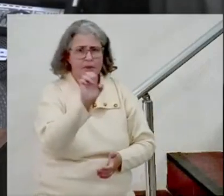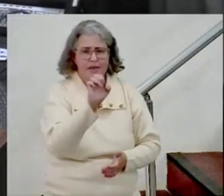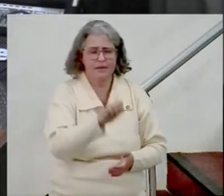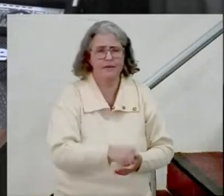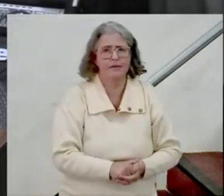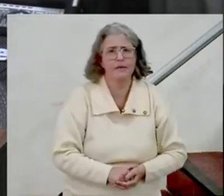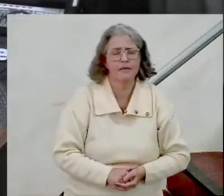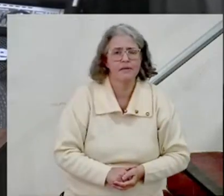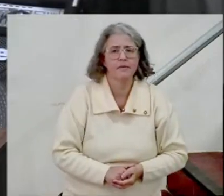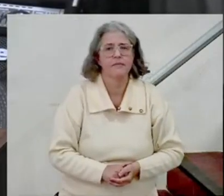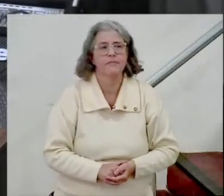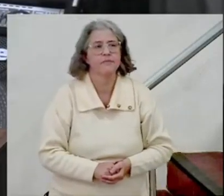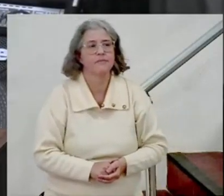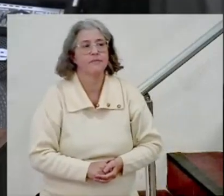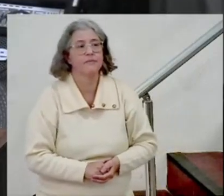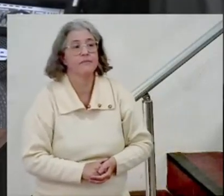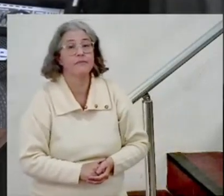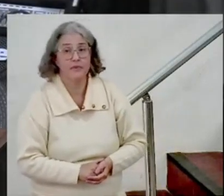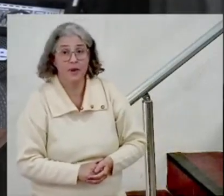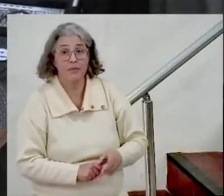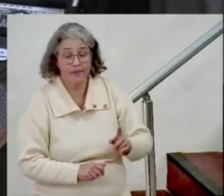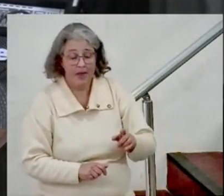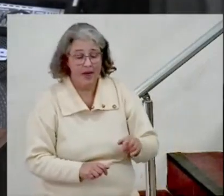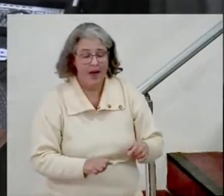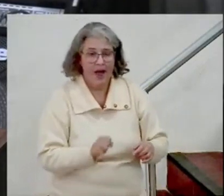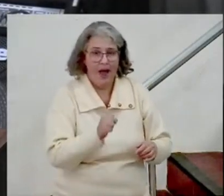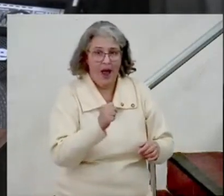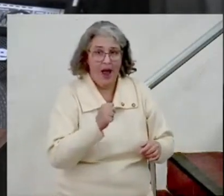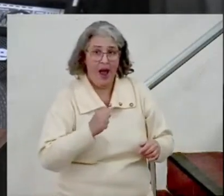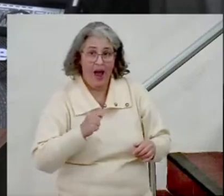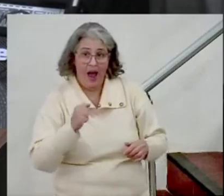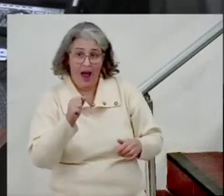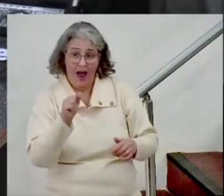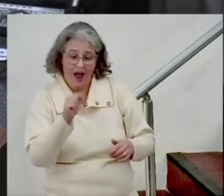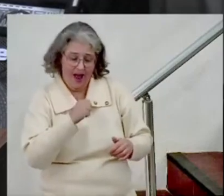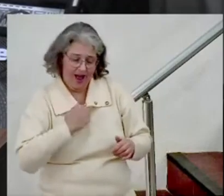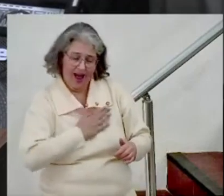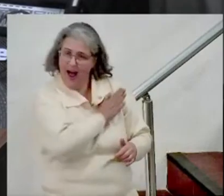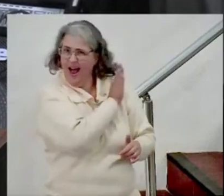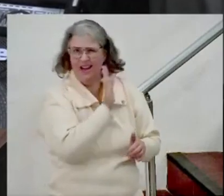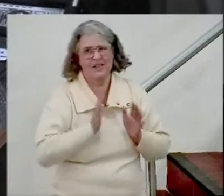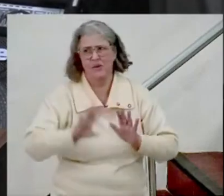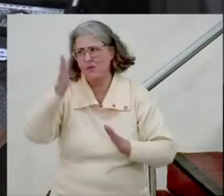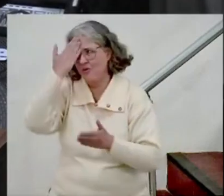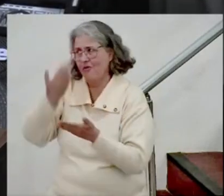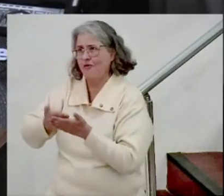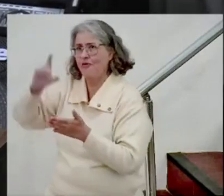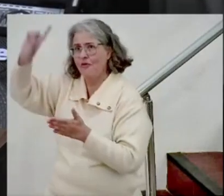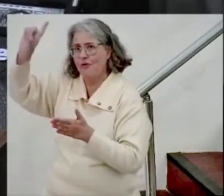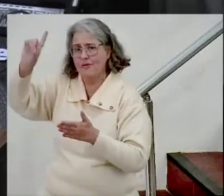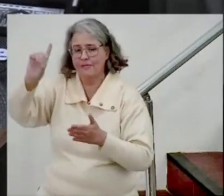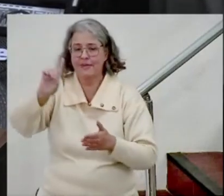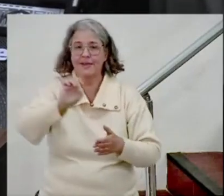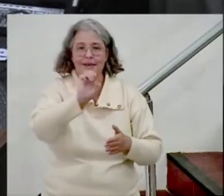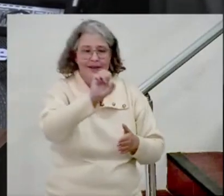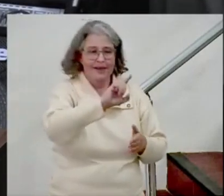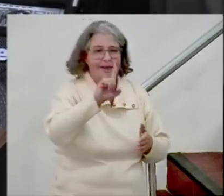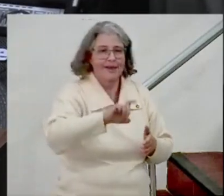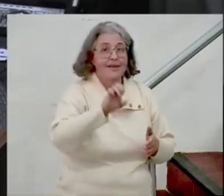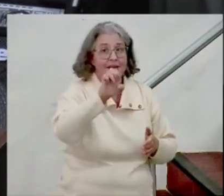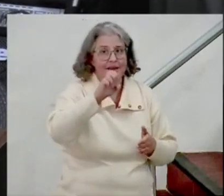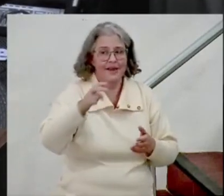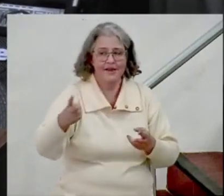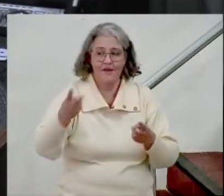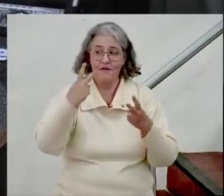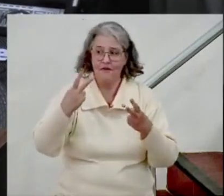confiou no Deus conosco. E Ezequias foi o que viu a água chegar até o pescoço. Tá certo? E